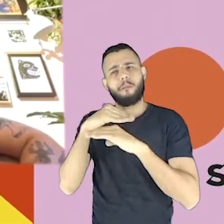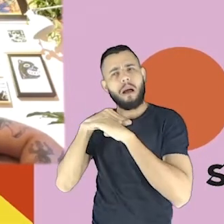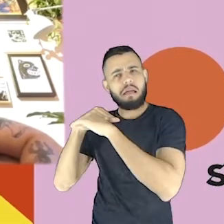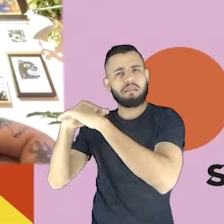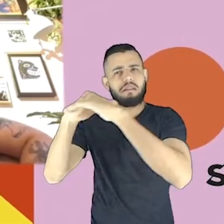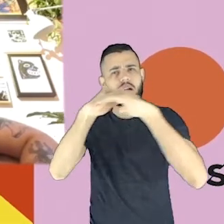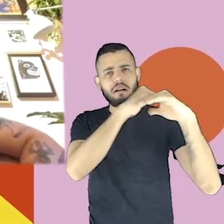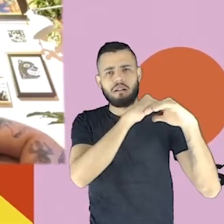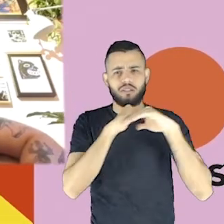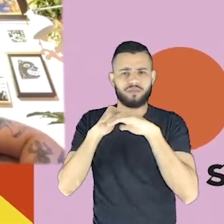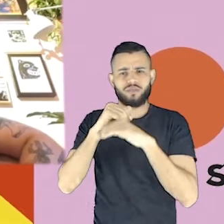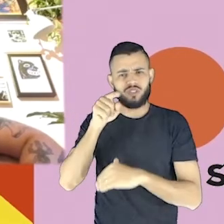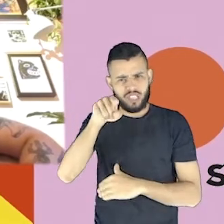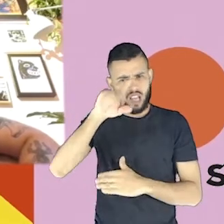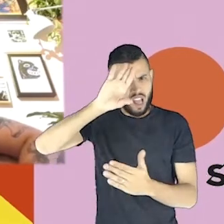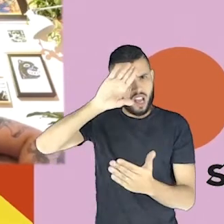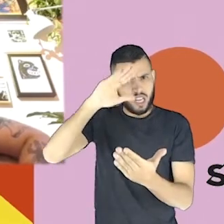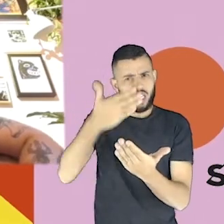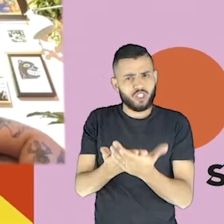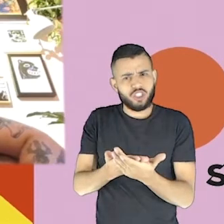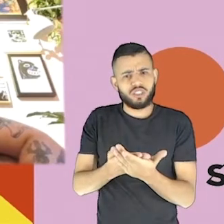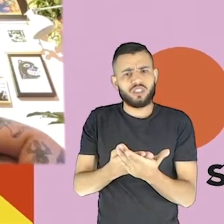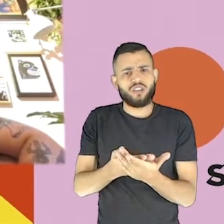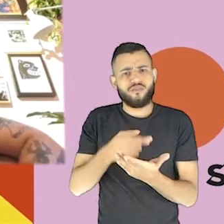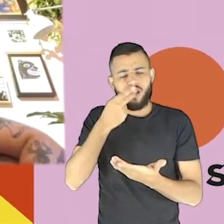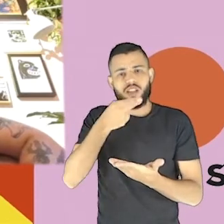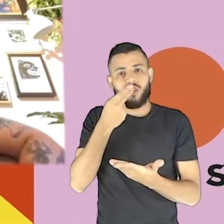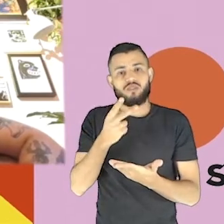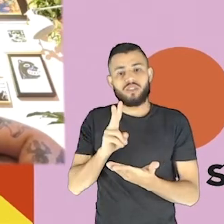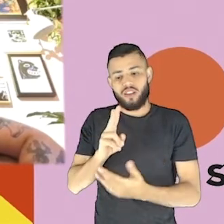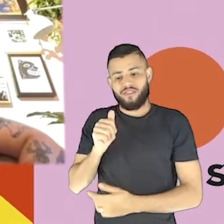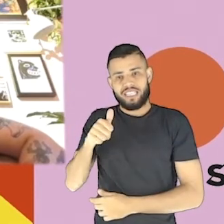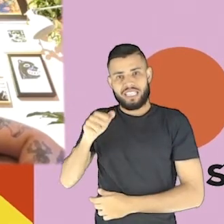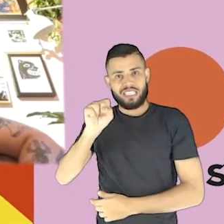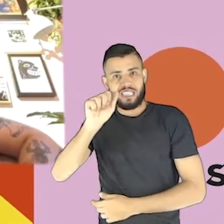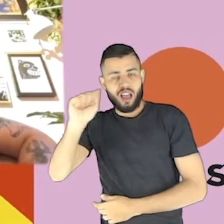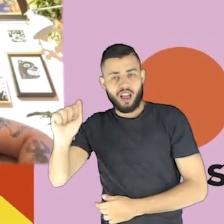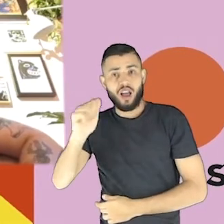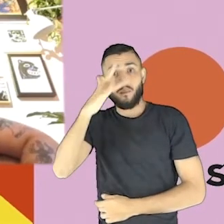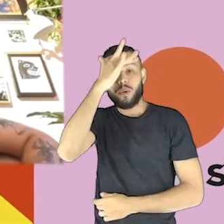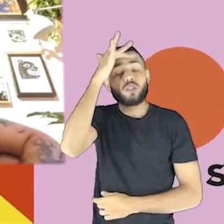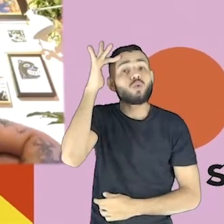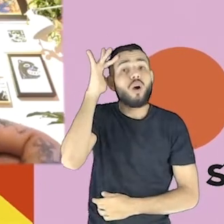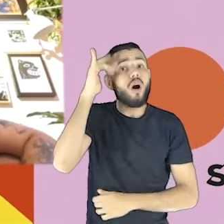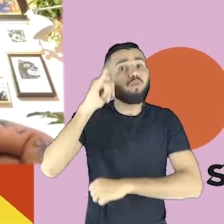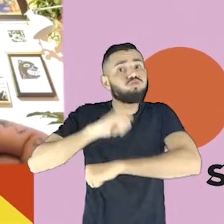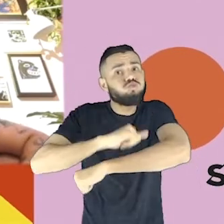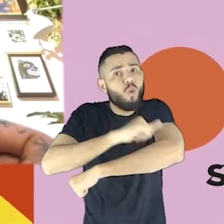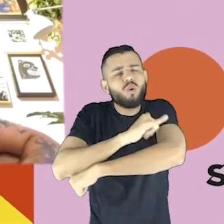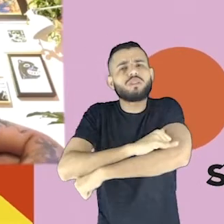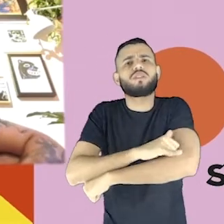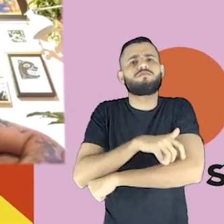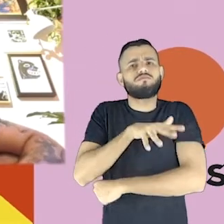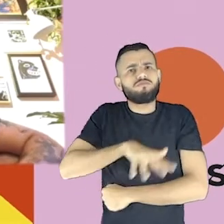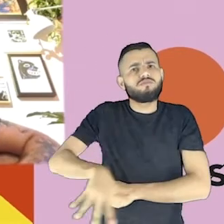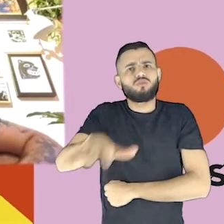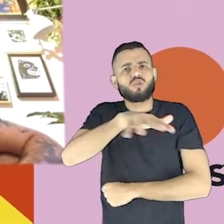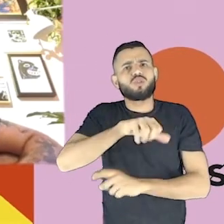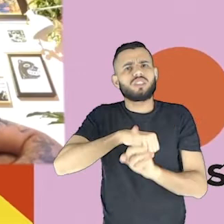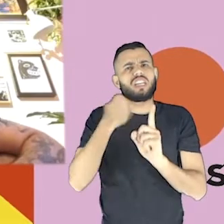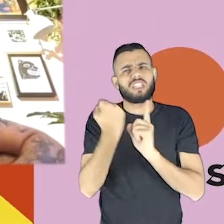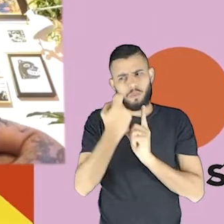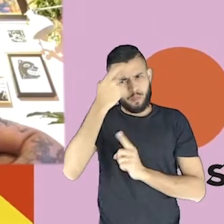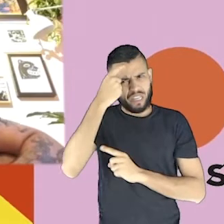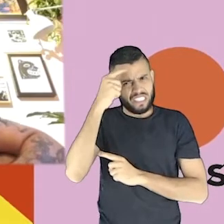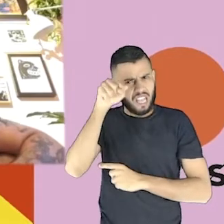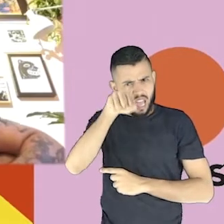padrões, você acredita, pensando nessa introdução da Vanessa, que a pessoa gorda ela é encarada na nossa sociedade, de